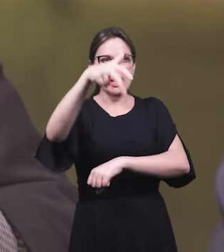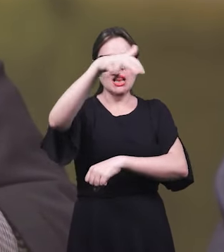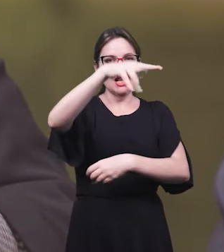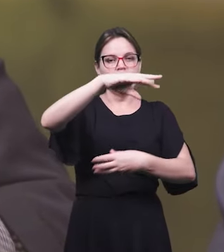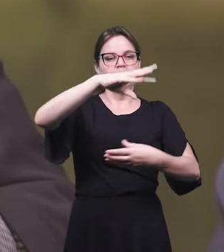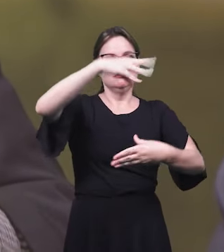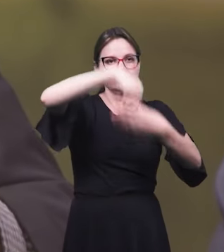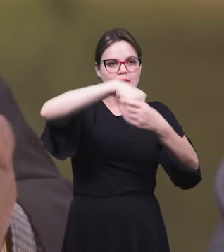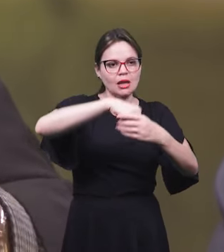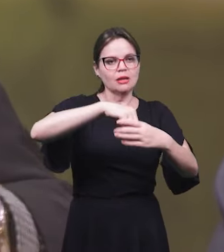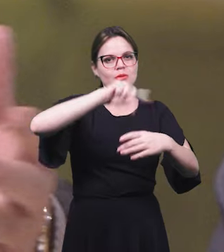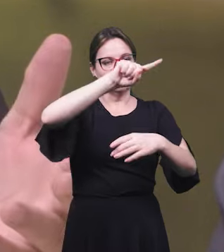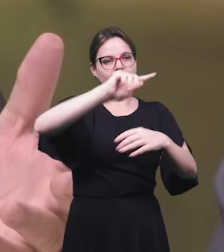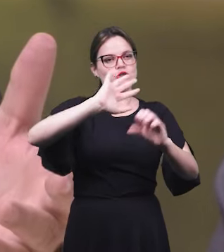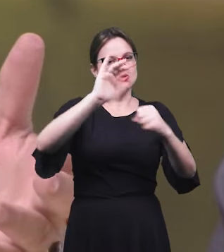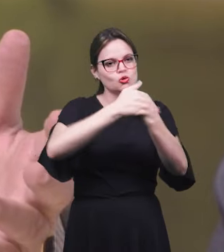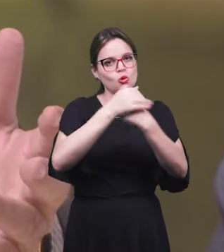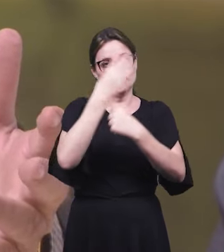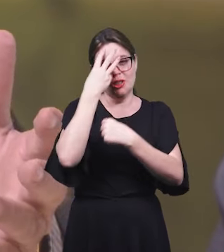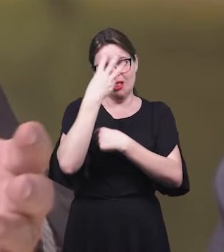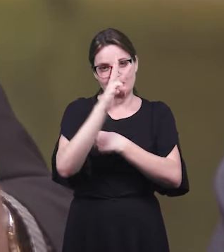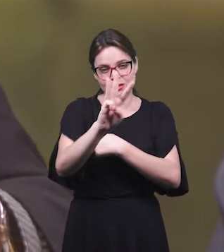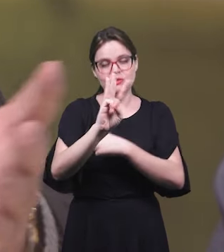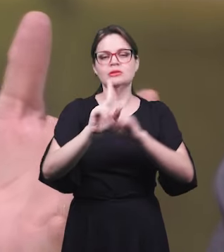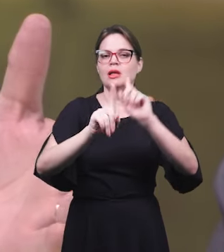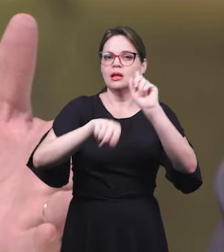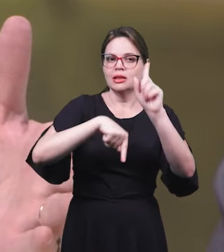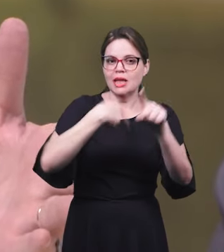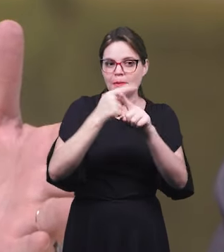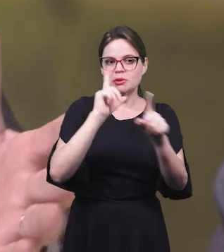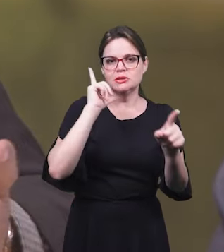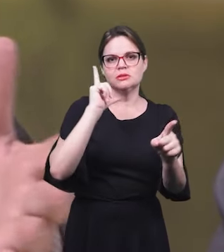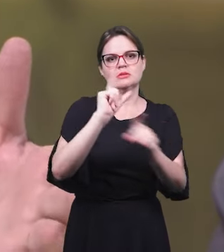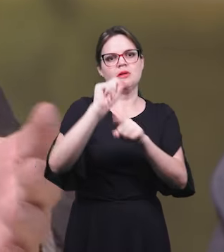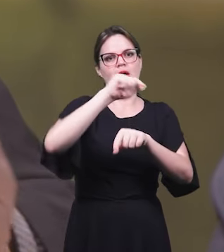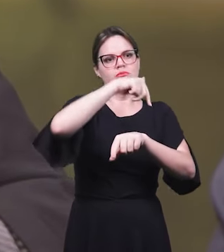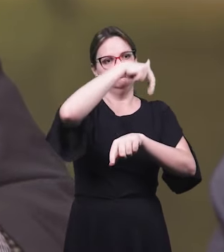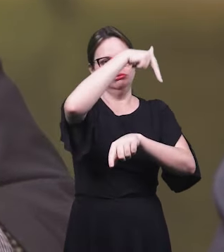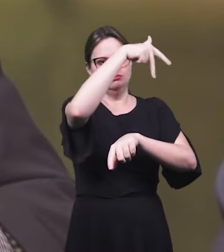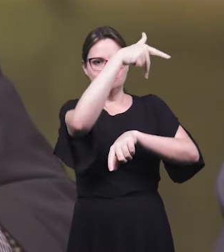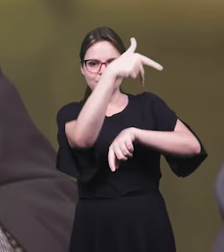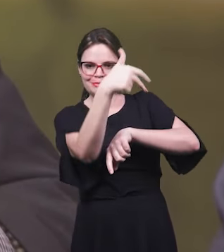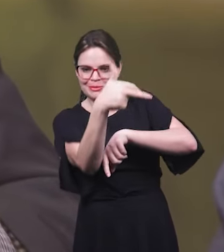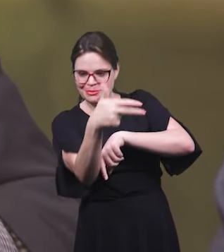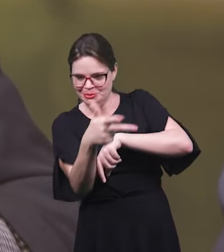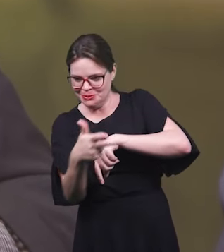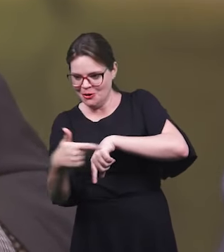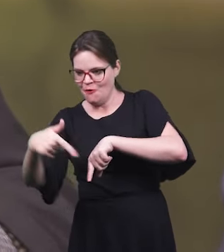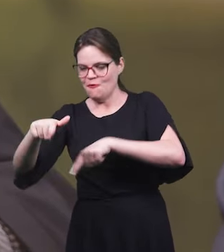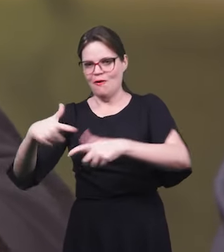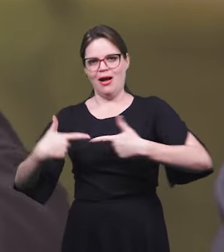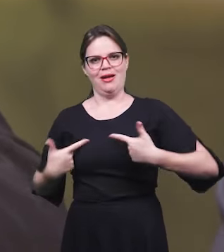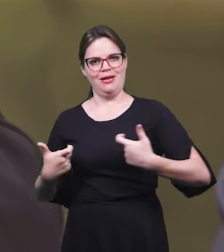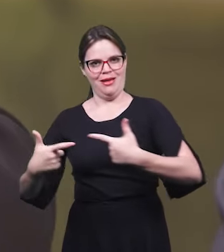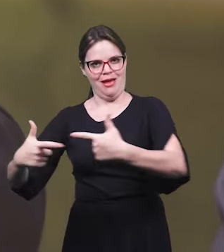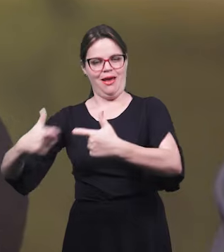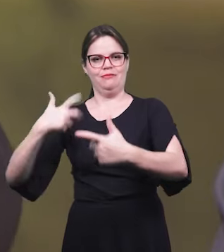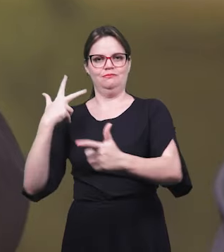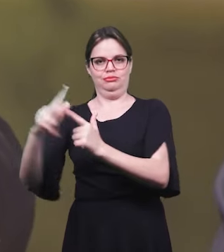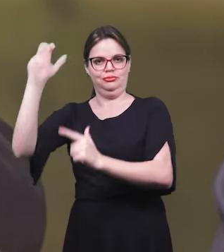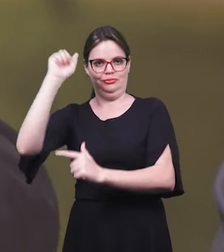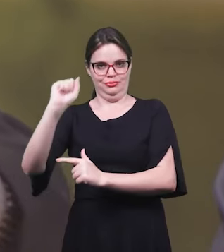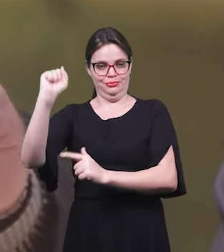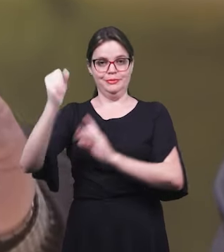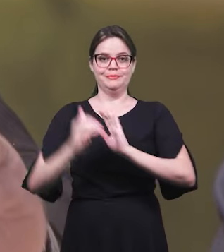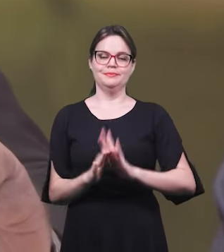extraordinário, né? Que é a morte e ressurreição de Jesus Cristo, que esse é o segredo de sermos preservados. Então, o sinal